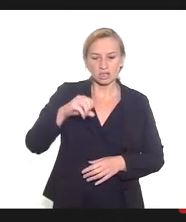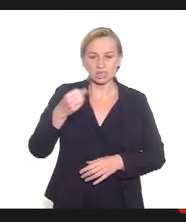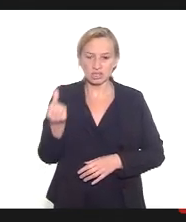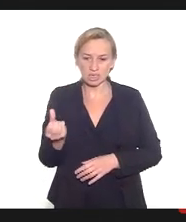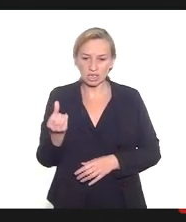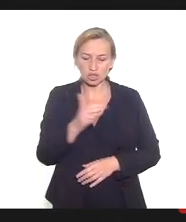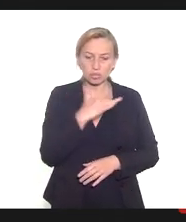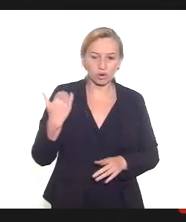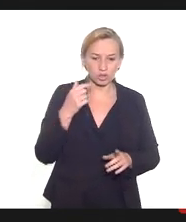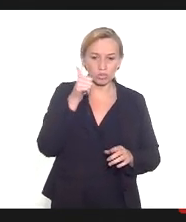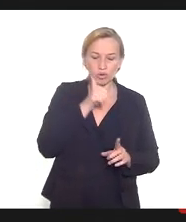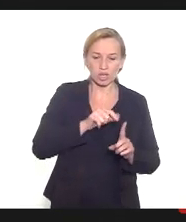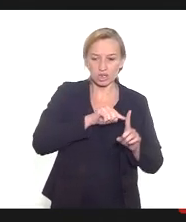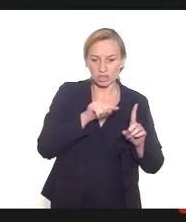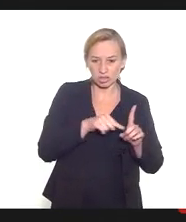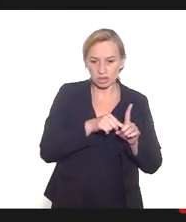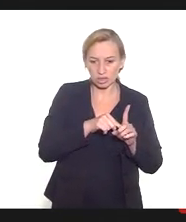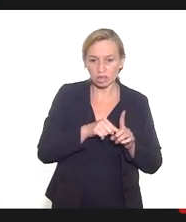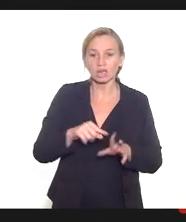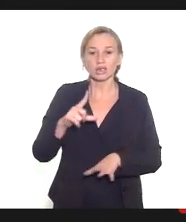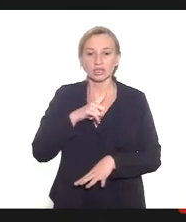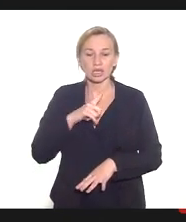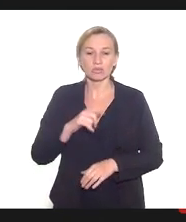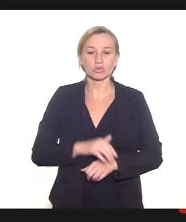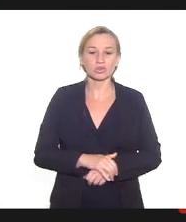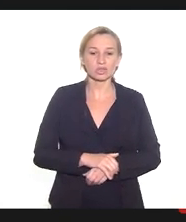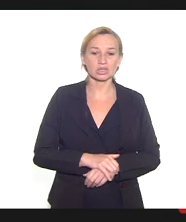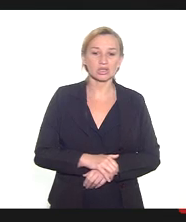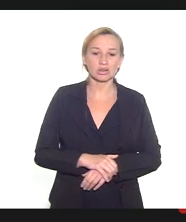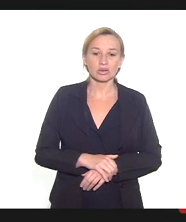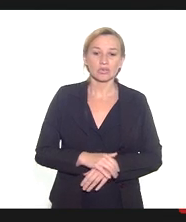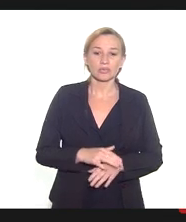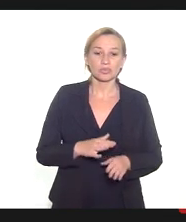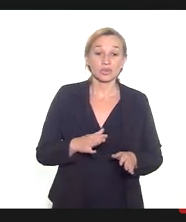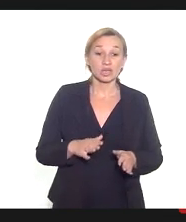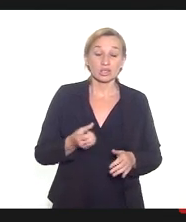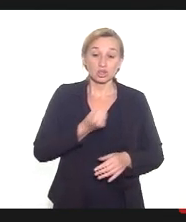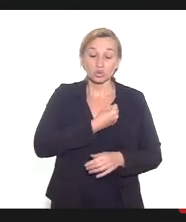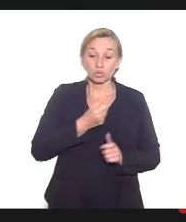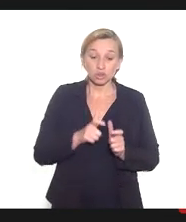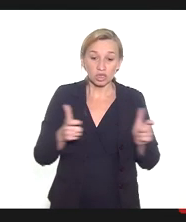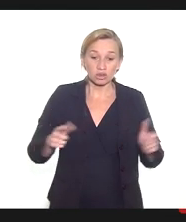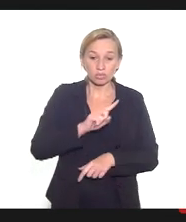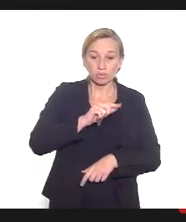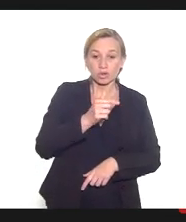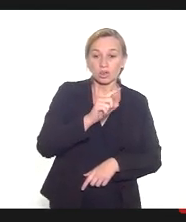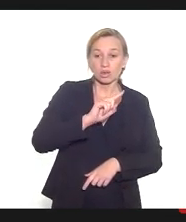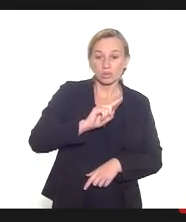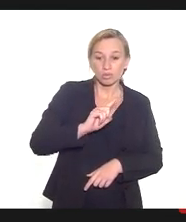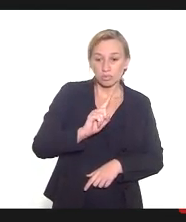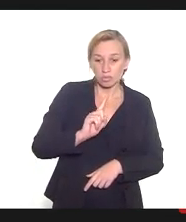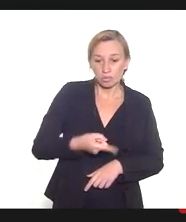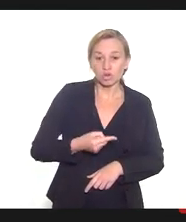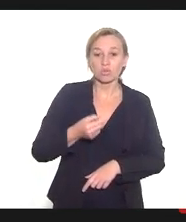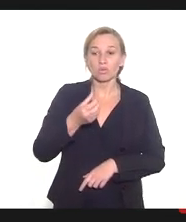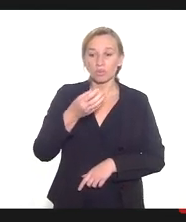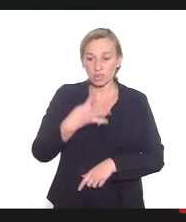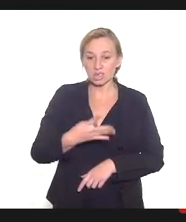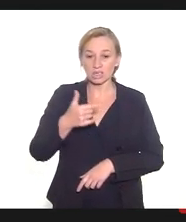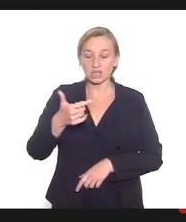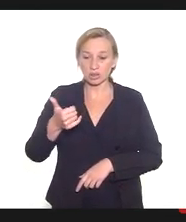em gestantes como é que nós temos essa proporção tão absurda de 1412 mortes na